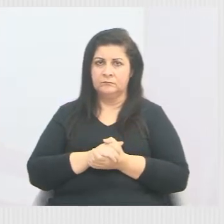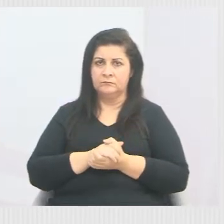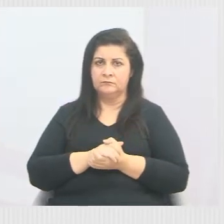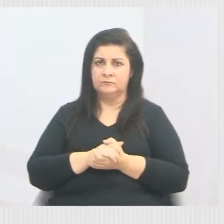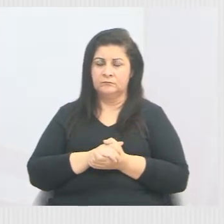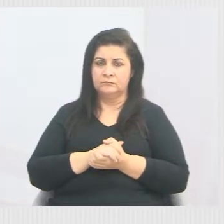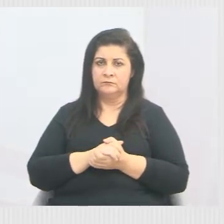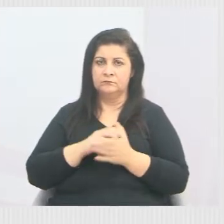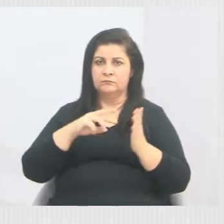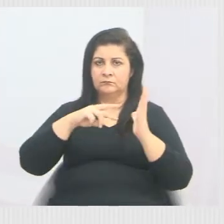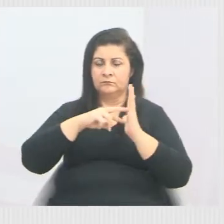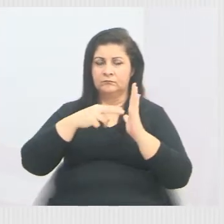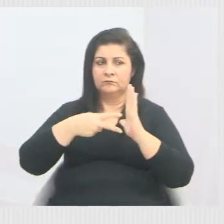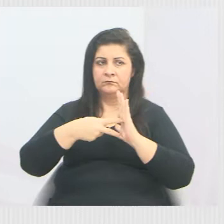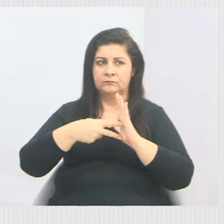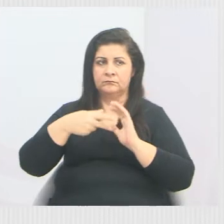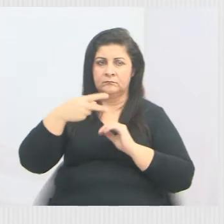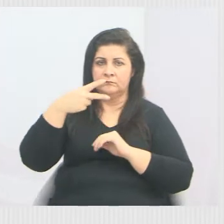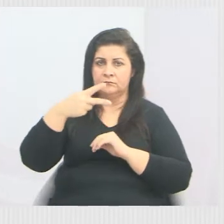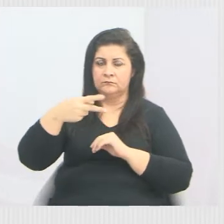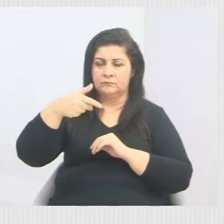19.195.000, dando um percentual de